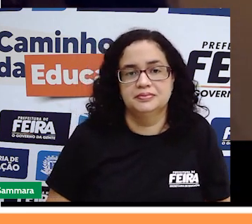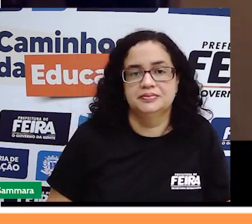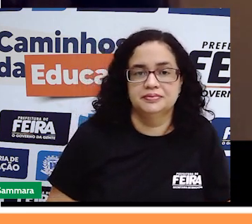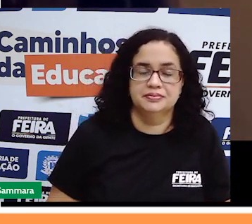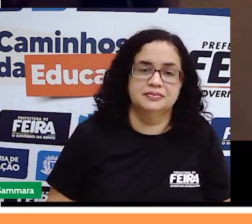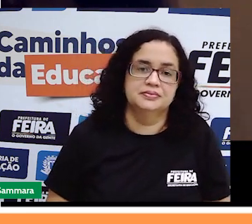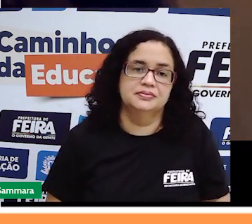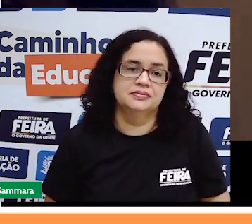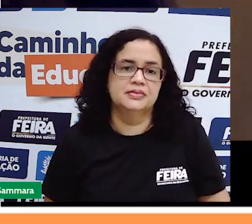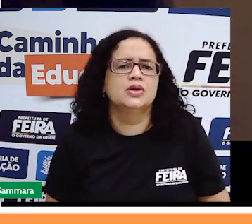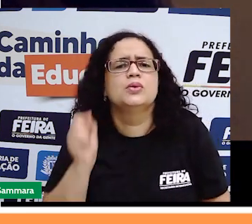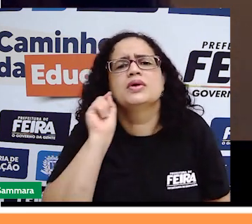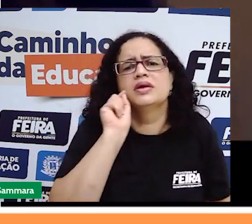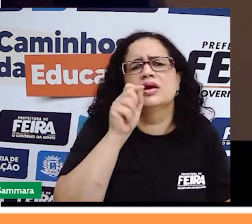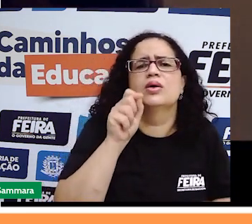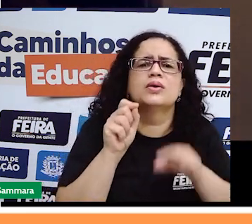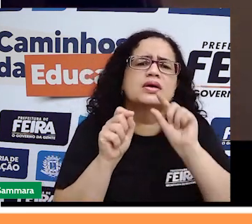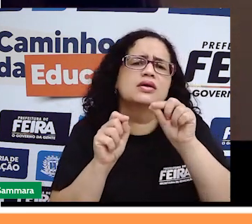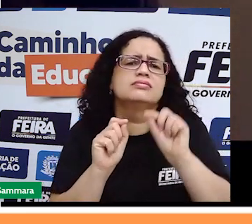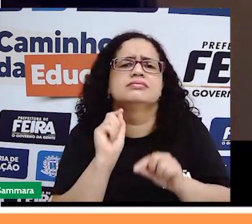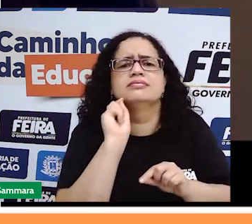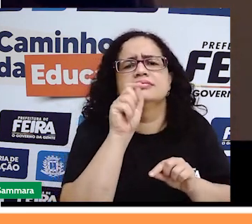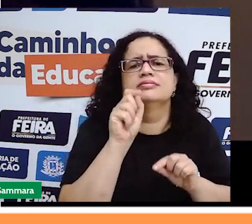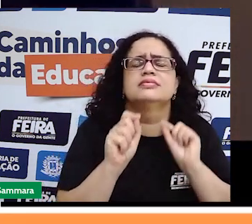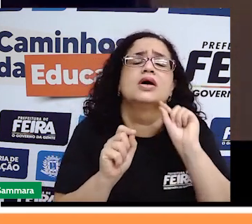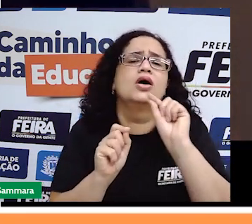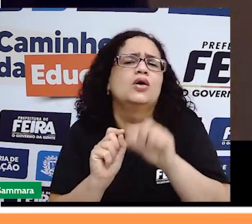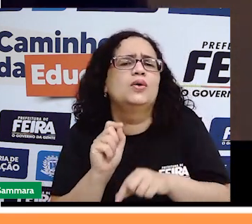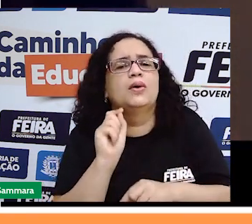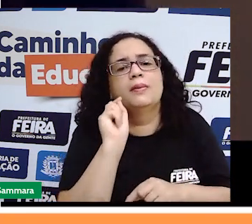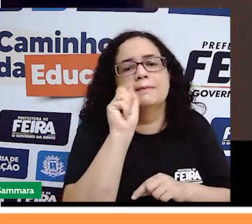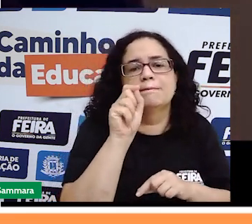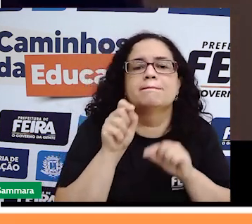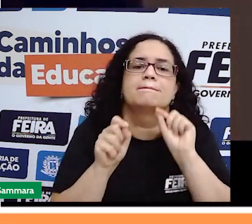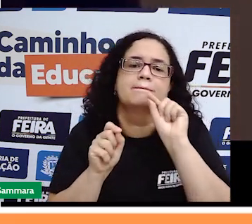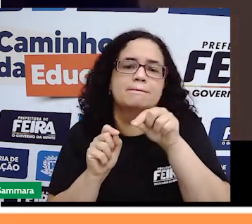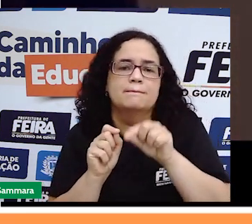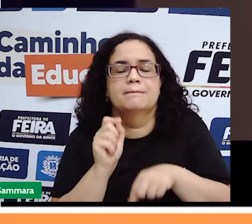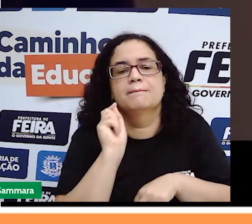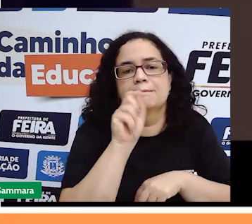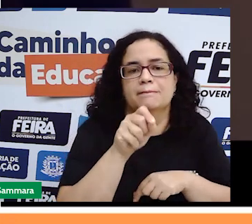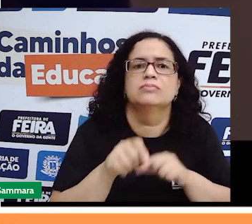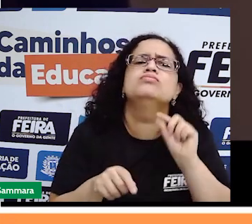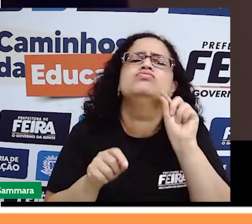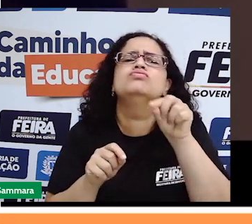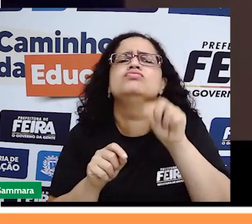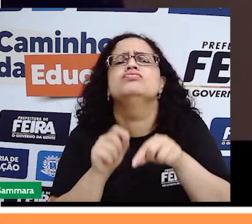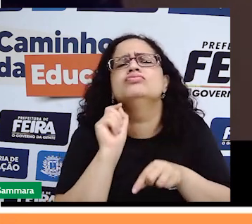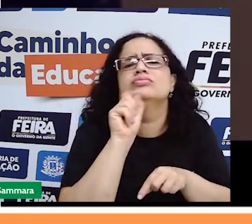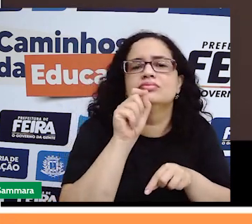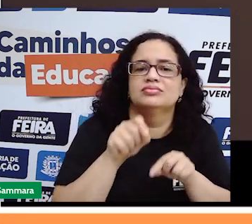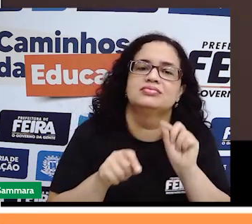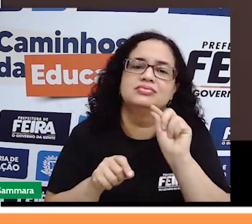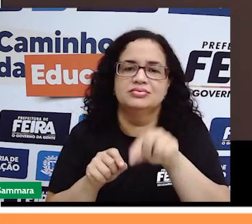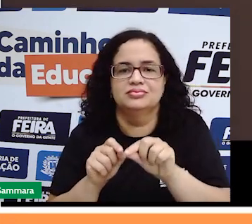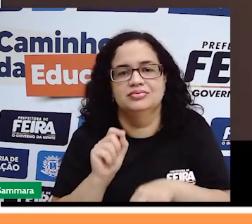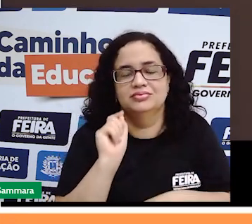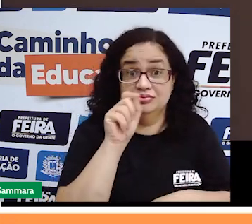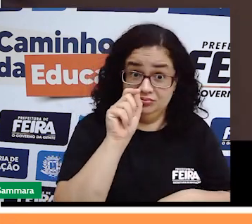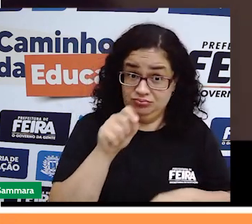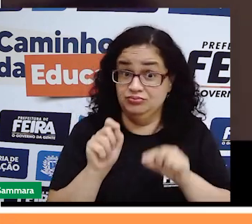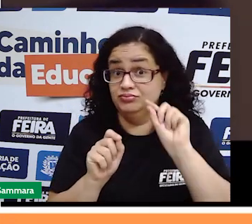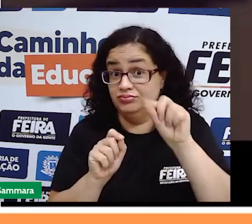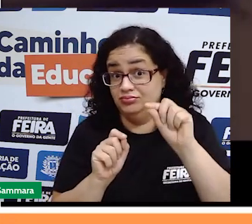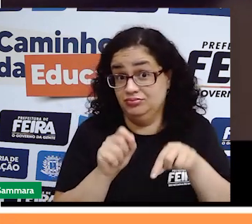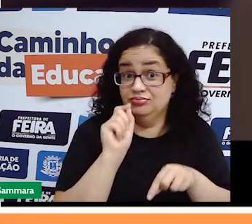Que é o que é? Que é o que é? Que é o que é? Que é o que